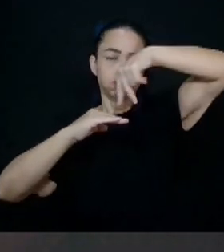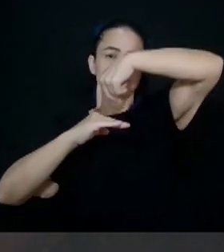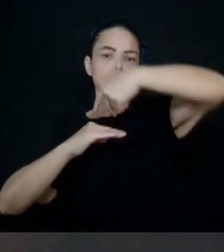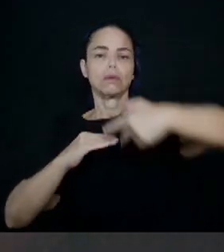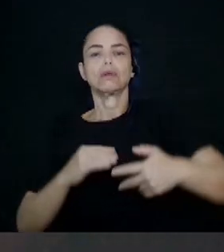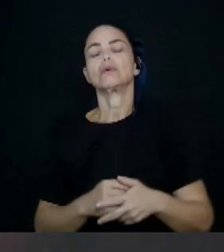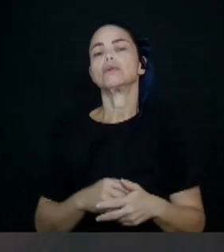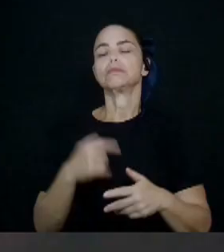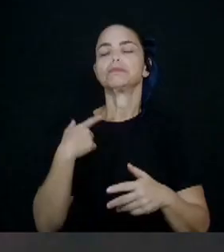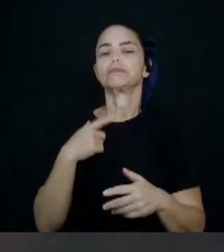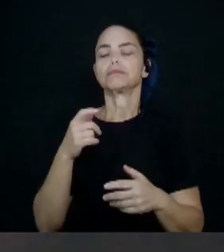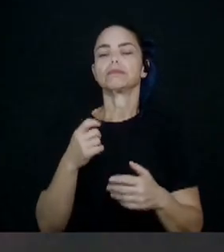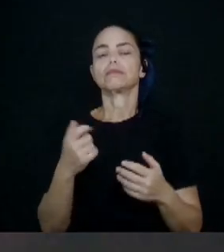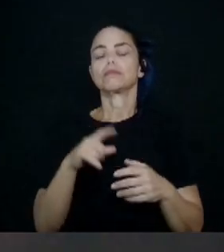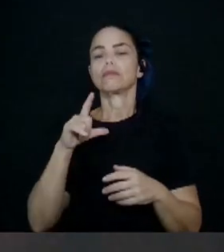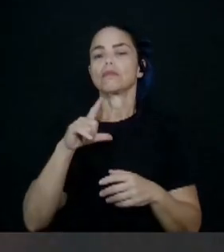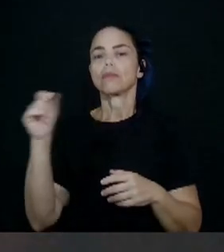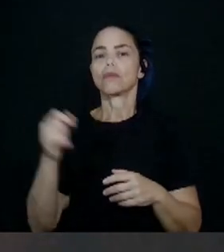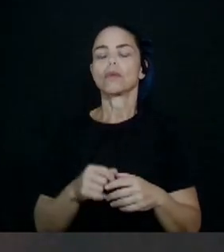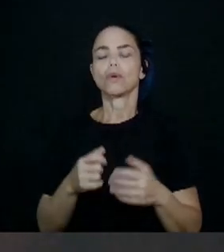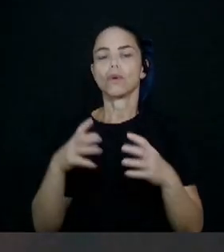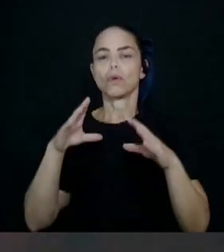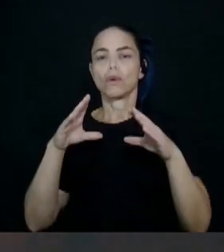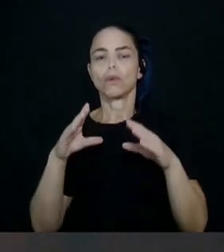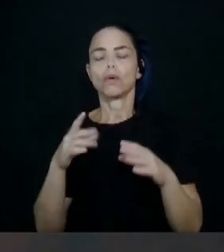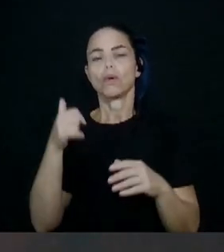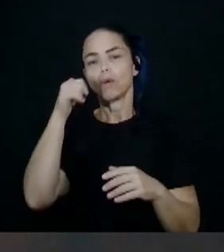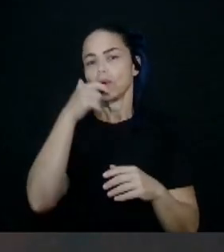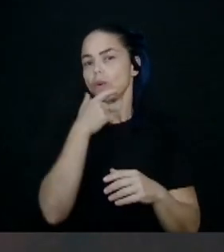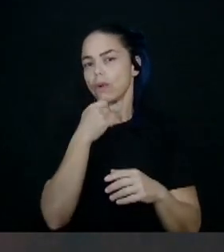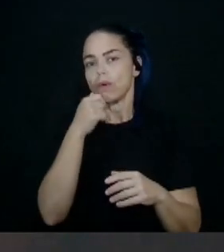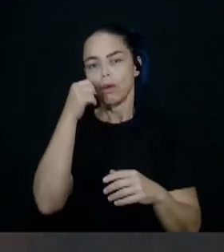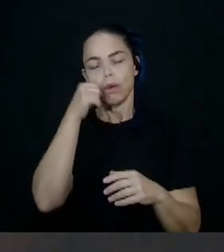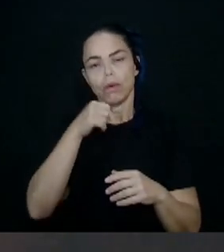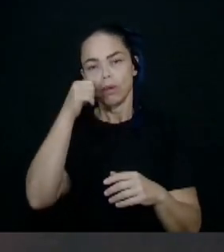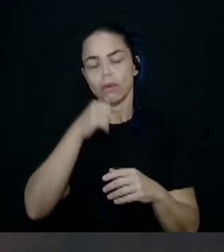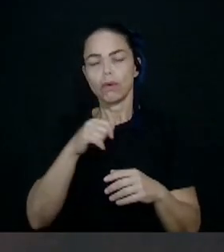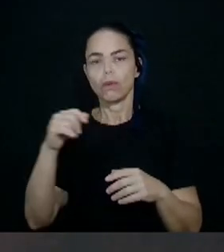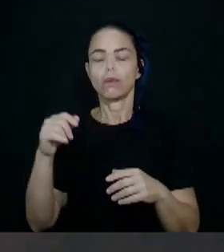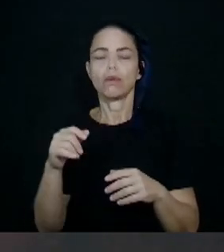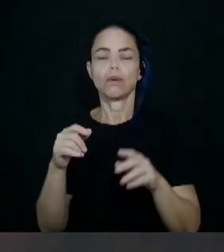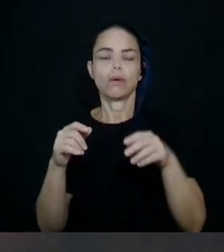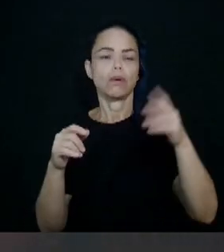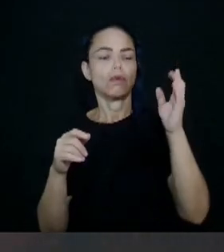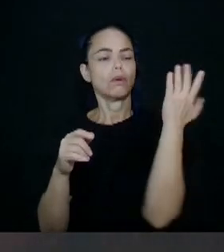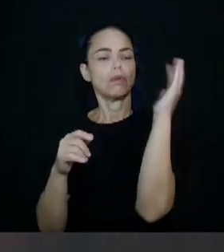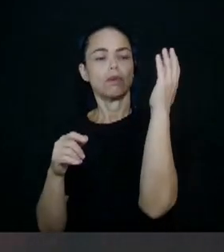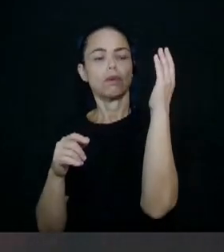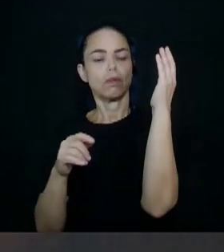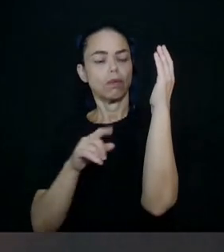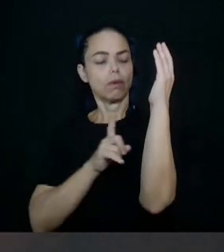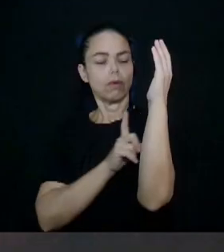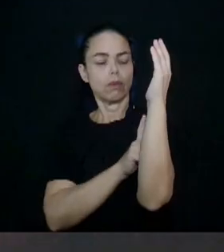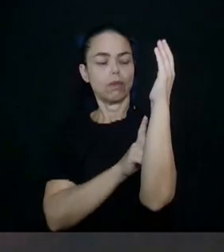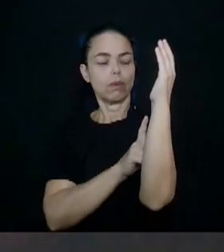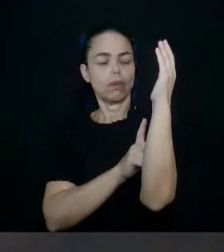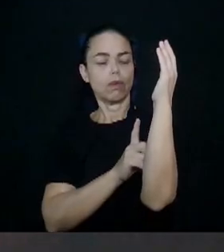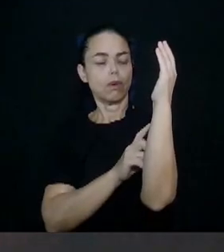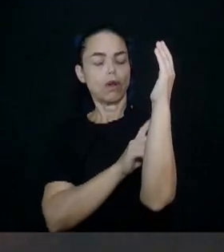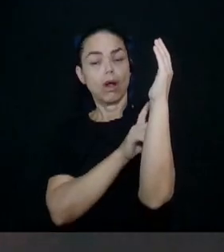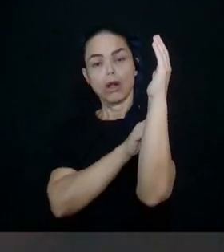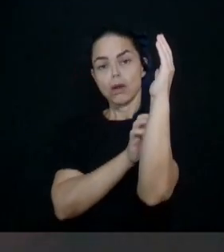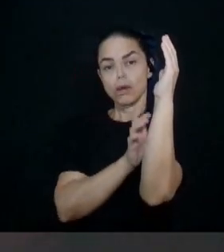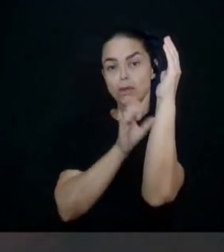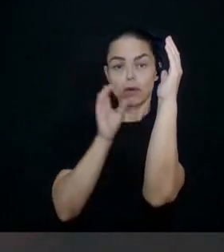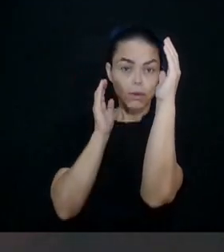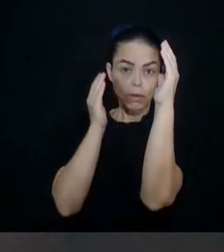tinha fugido de casa à noite, e ela estava atrás de uma árvore, e veio a condutora, acho que era uma condutora, se não me engano, e